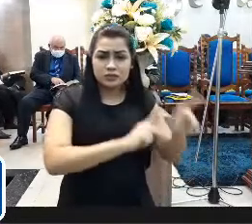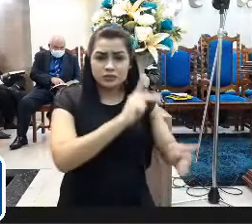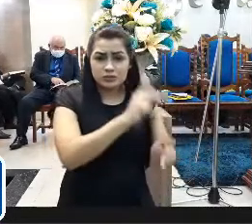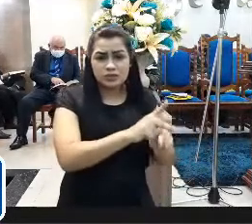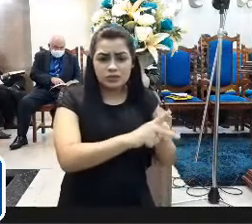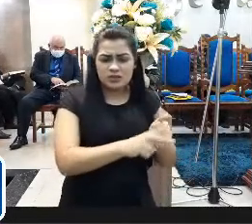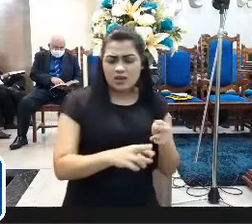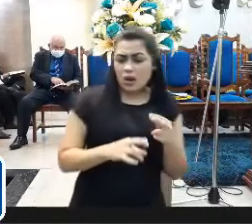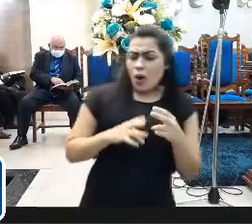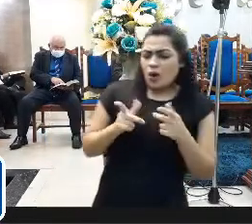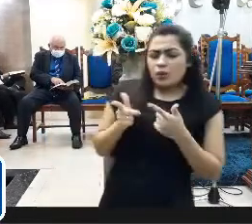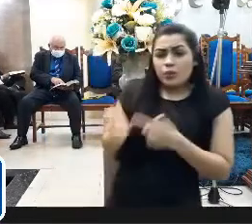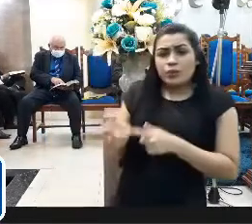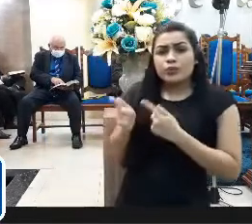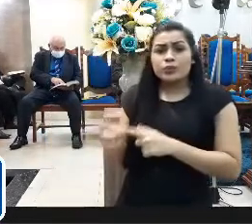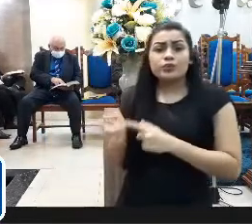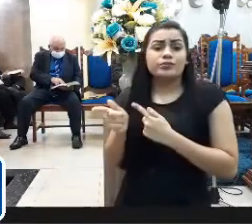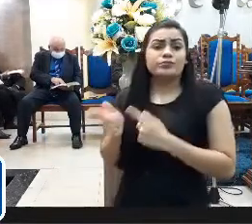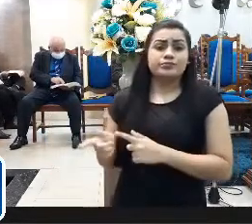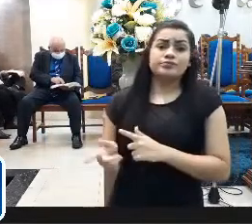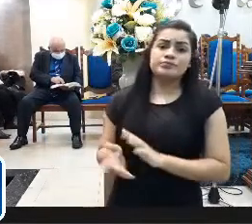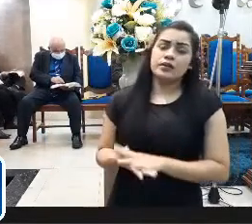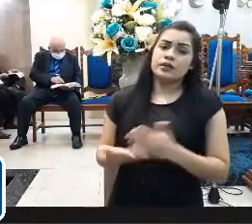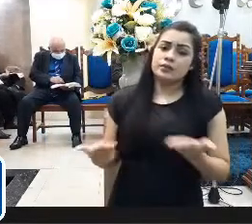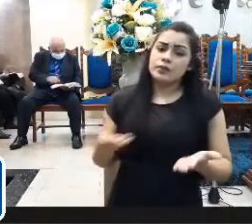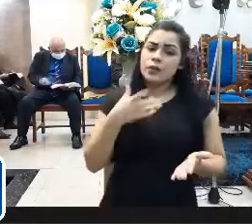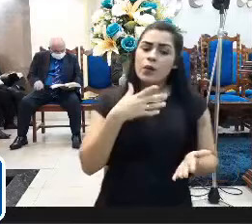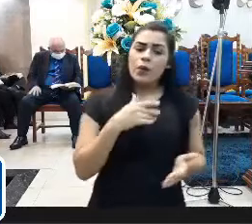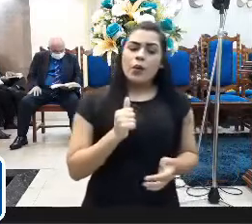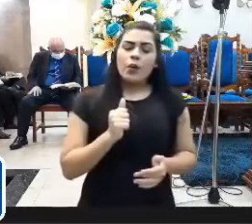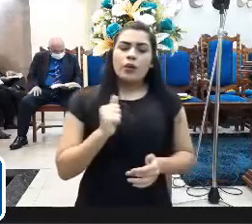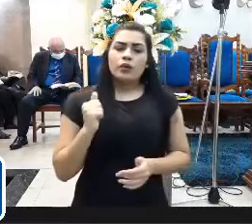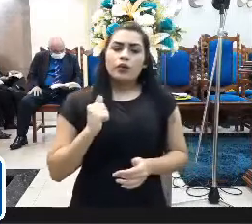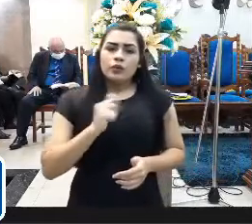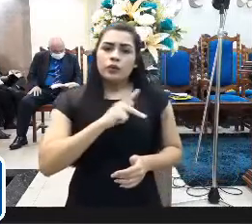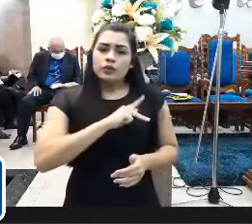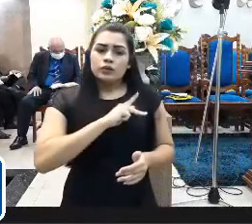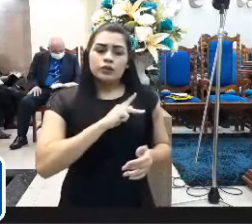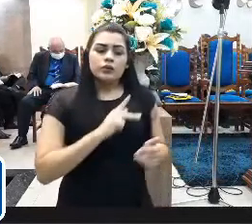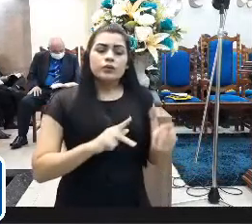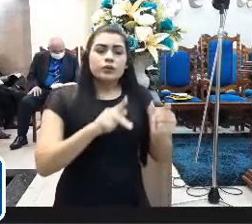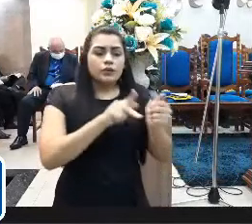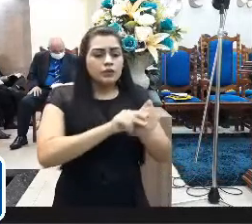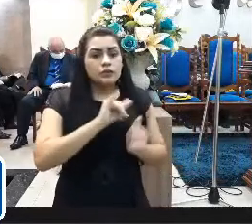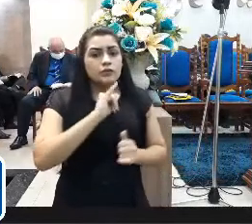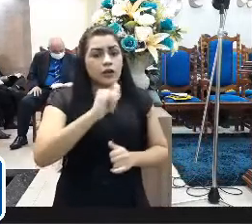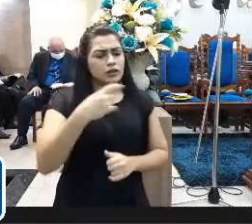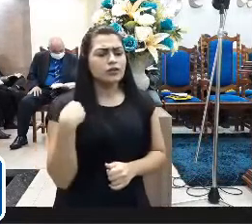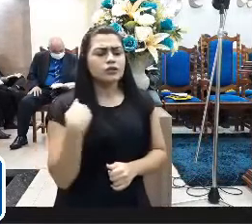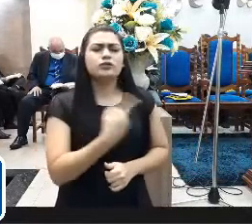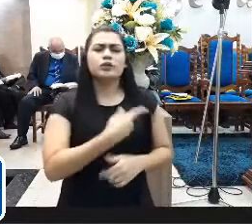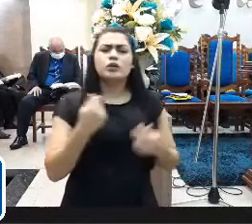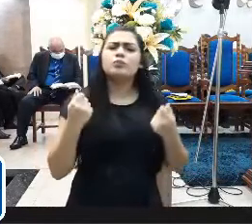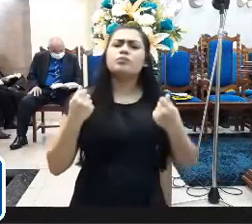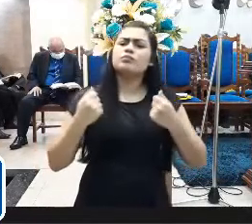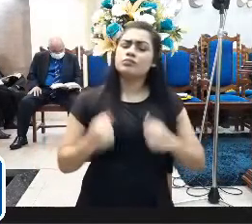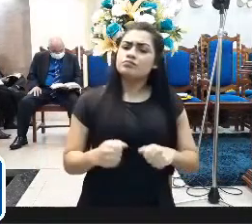quer dizer insultar. Então Pedro está dizendo que a gente pode ser até insultado,